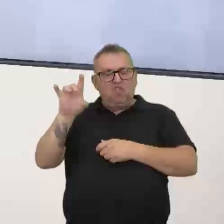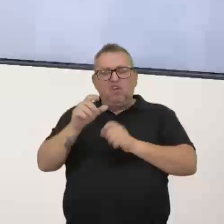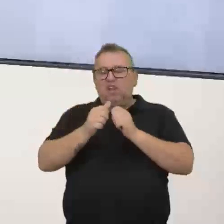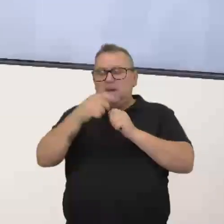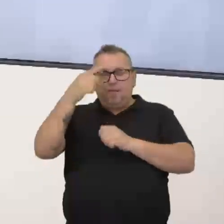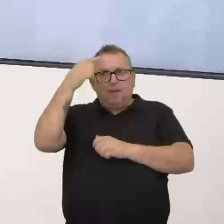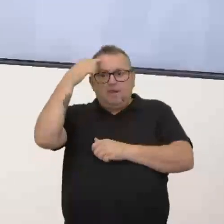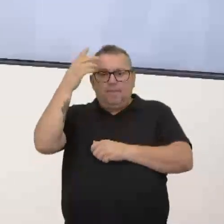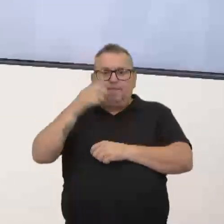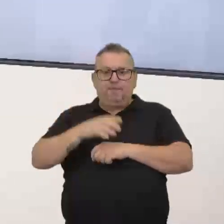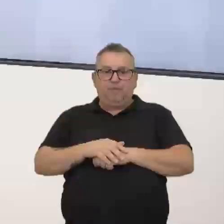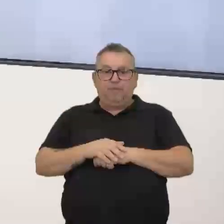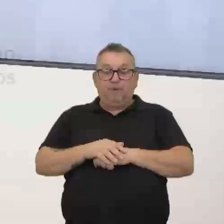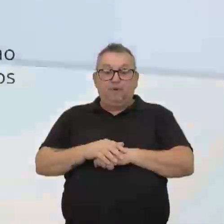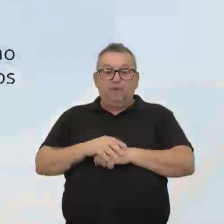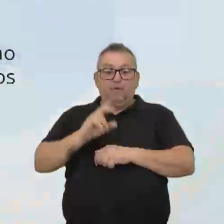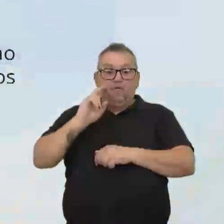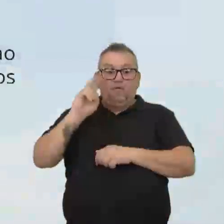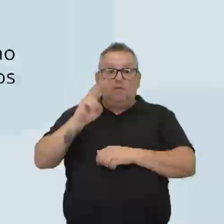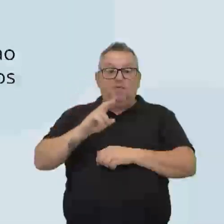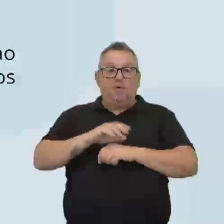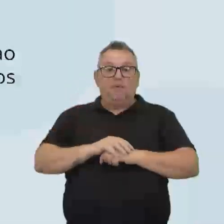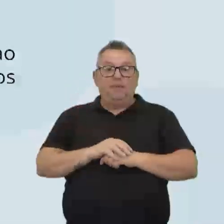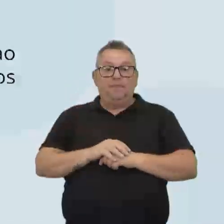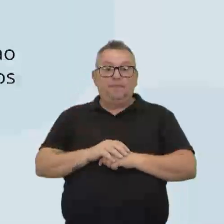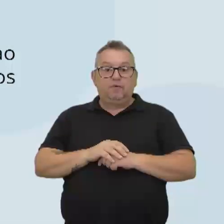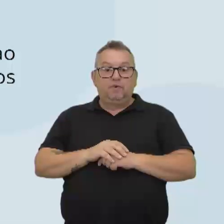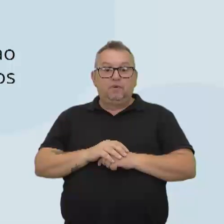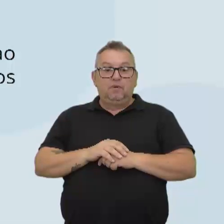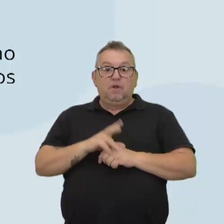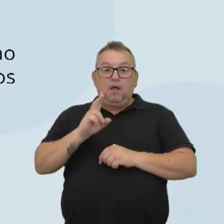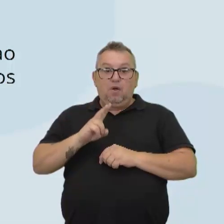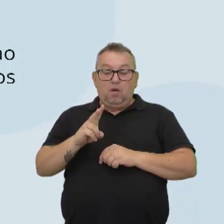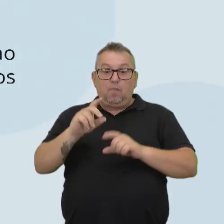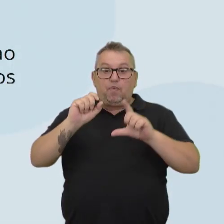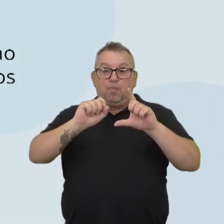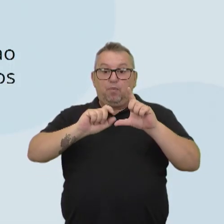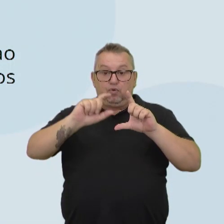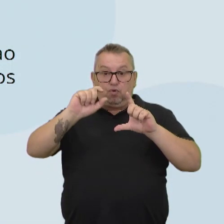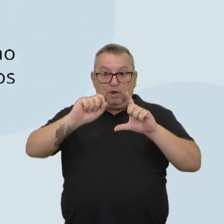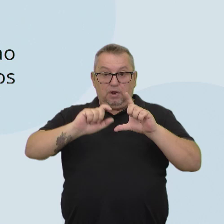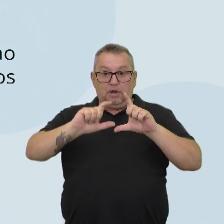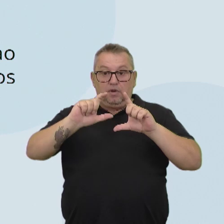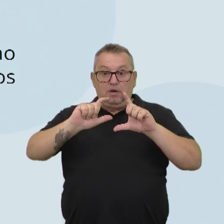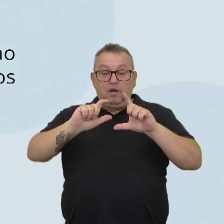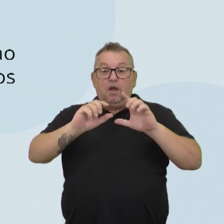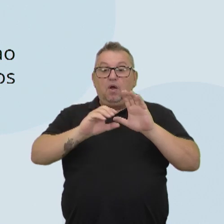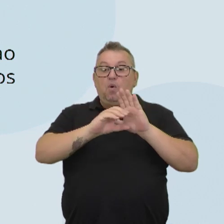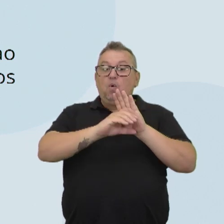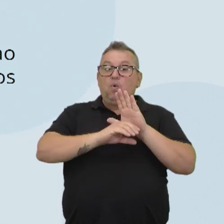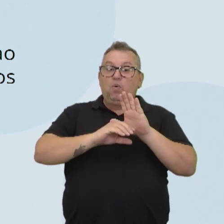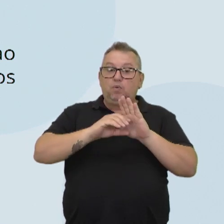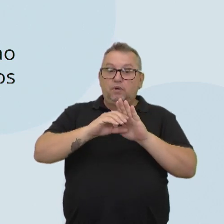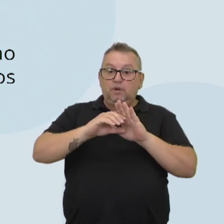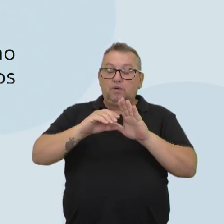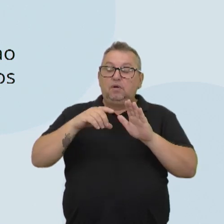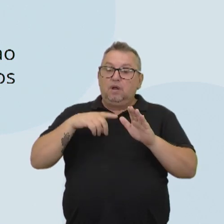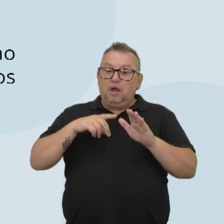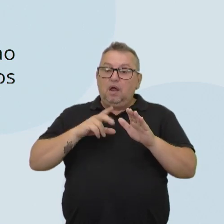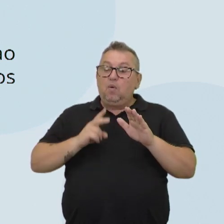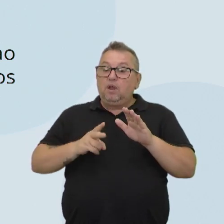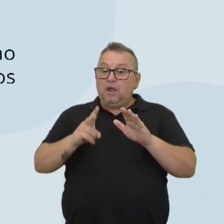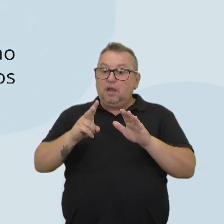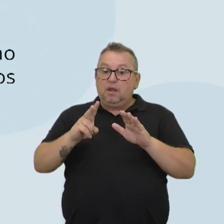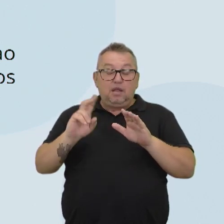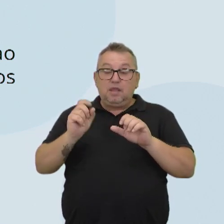tá assim, ó, vamos ler a definição que o Osmar deixou para vocês, ó, tá assim. A constante de proporcionalidade, a ideia de constante é uma